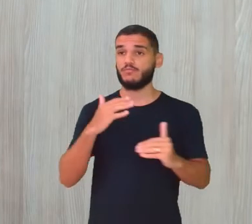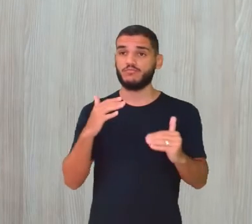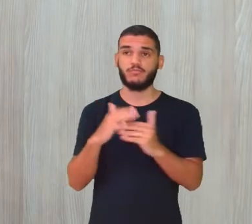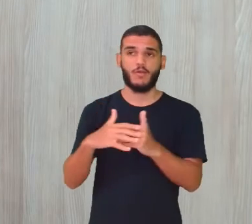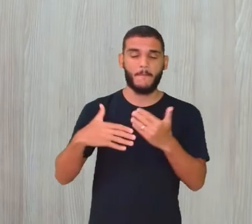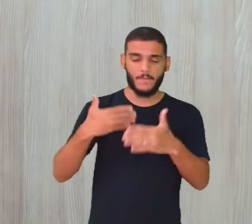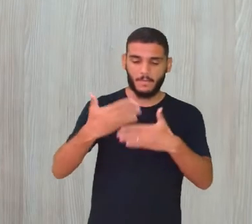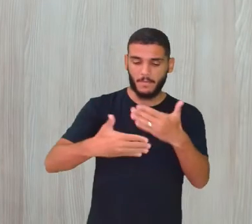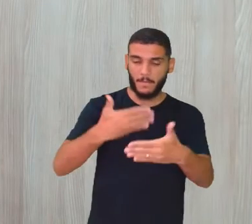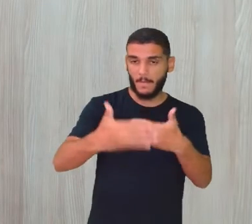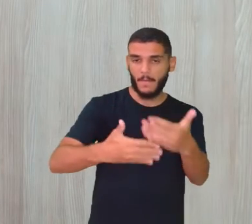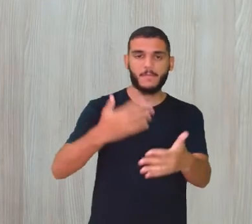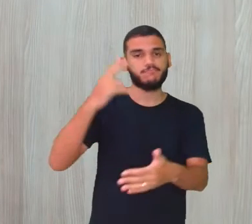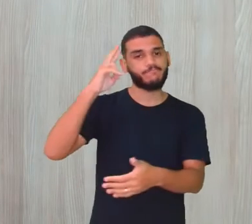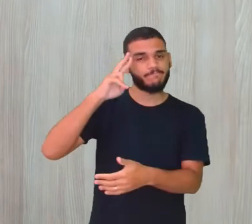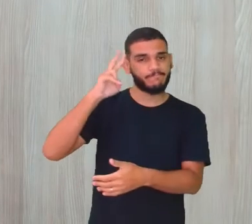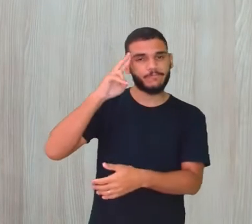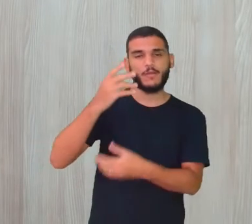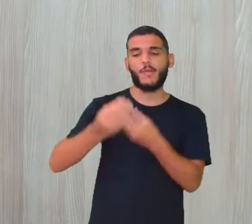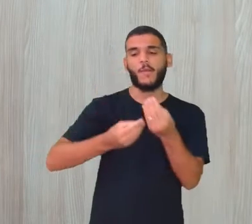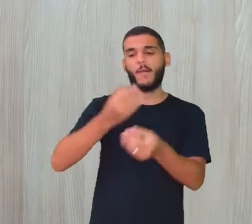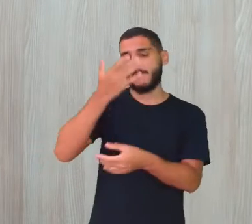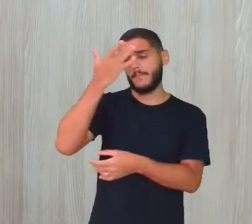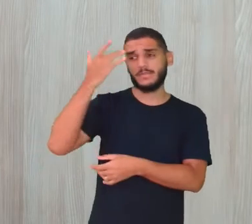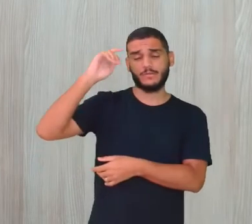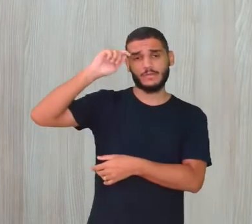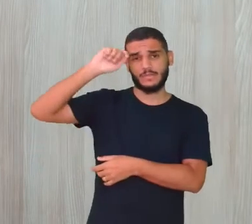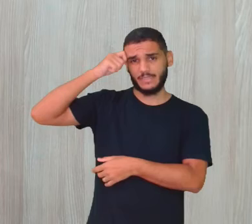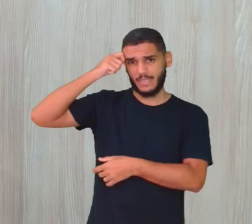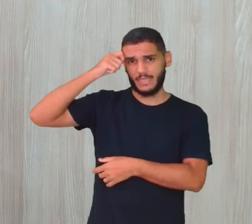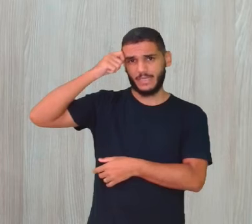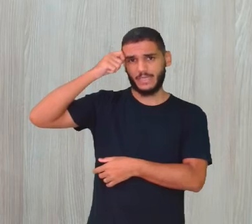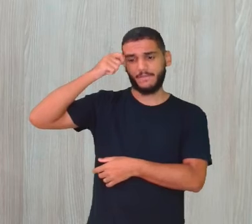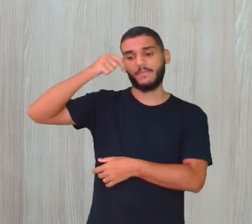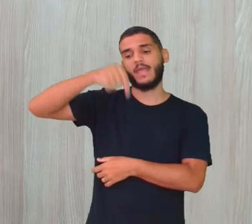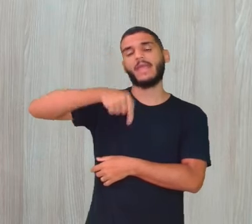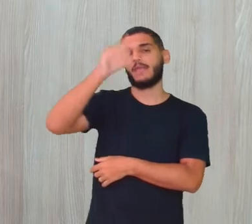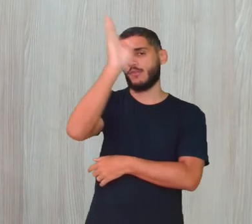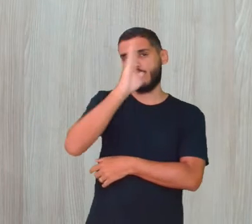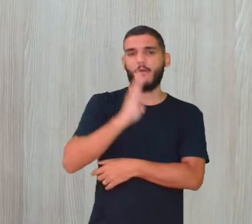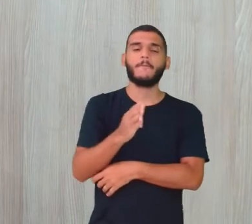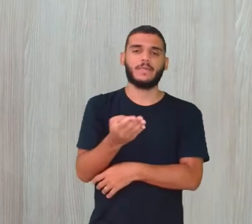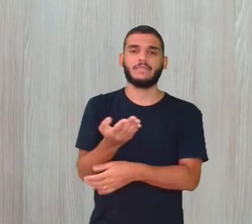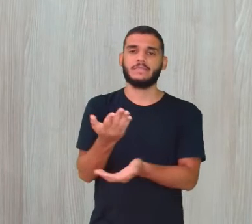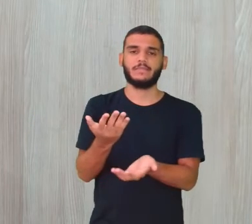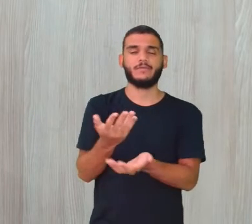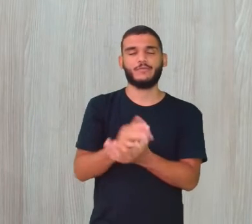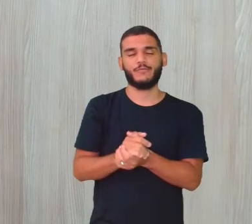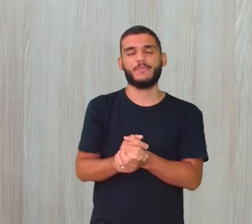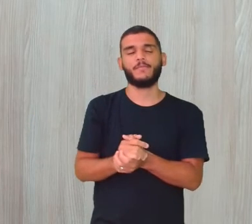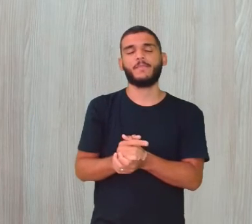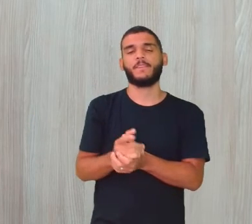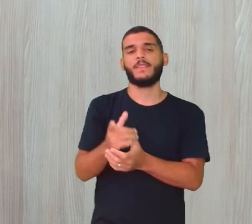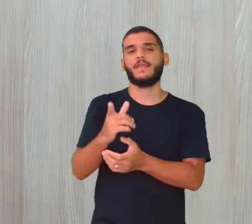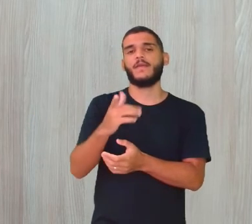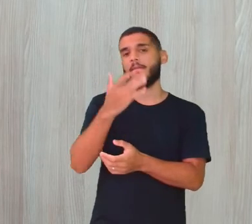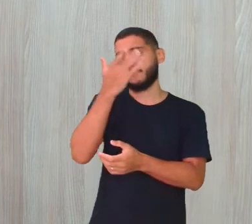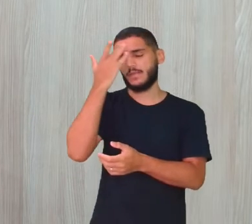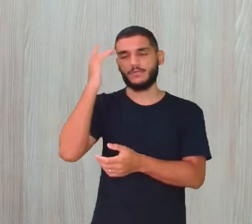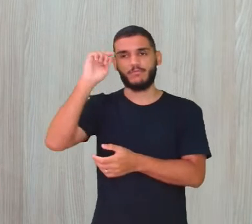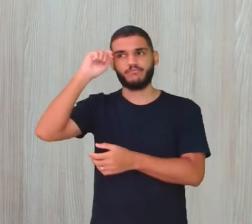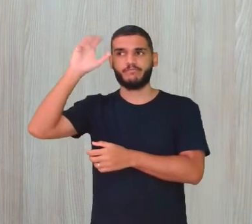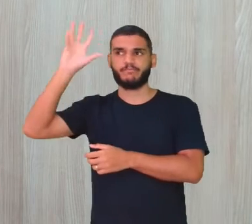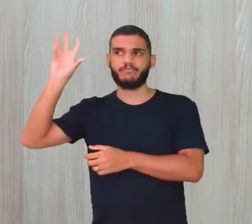né, histórico de como o negro, aqui na história do Brasil, né, vamos fazer esse recorte, foi trazido da África,